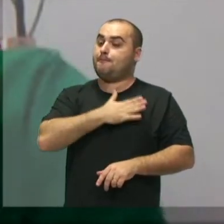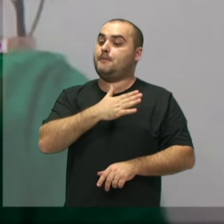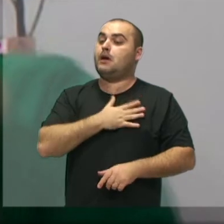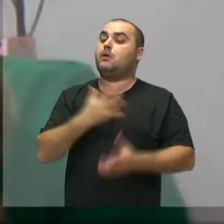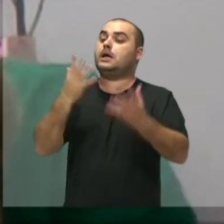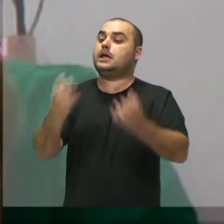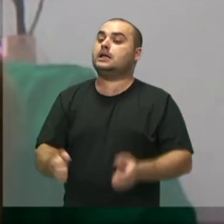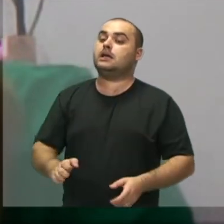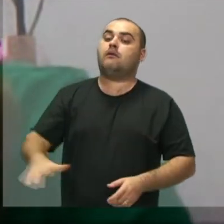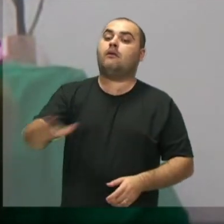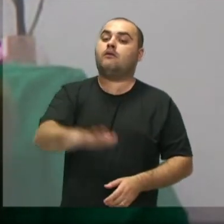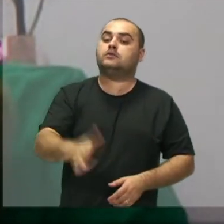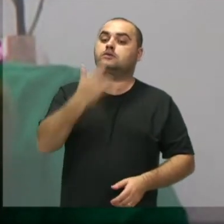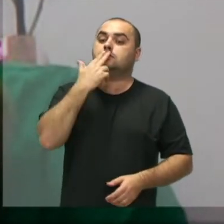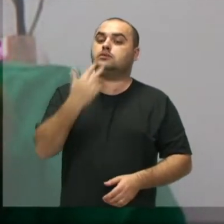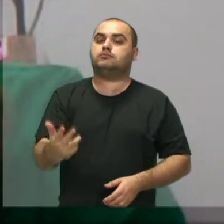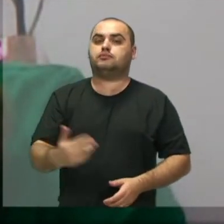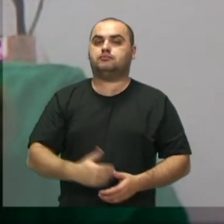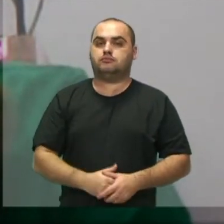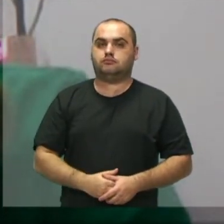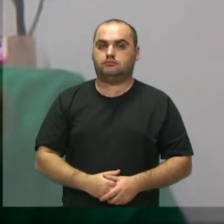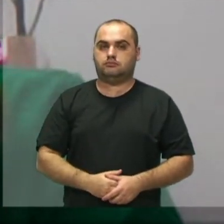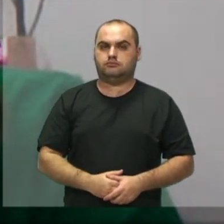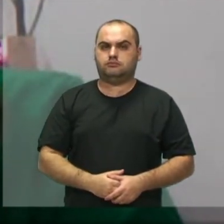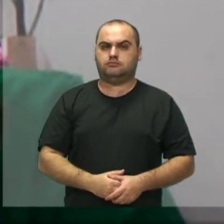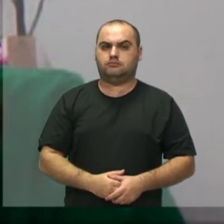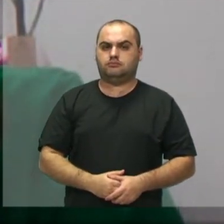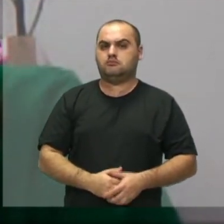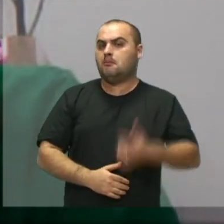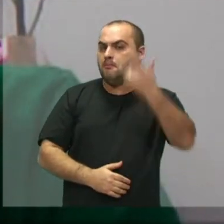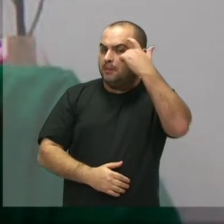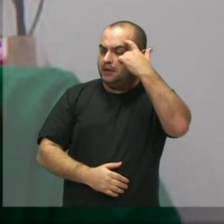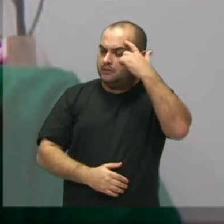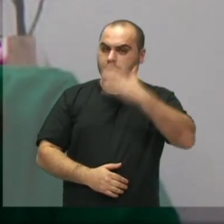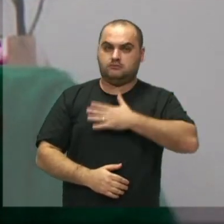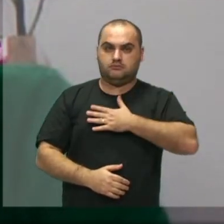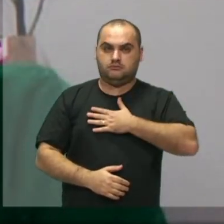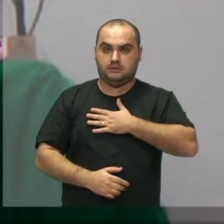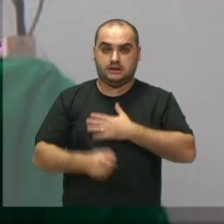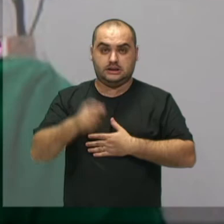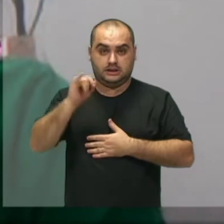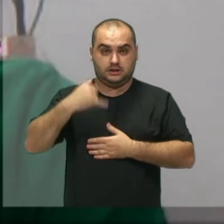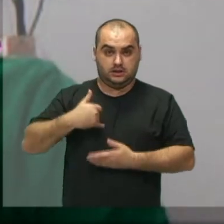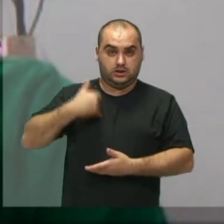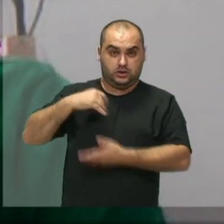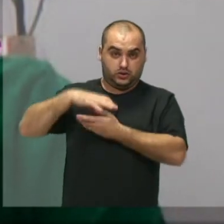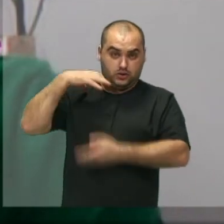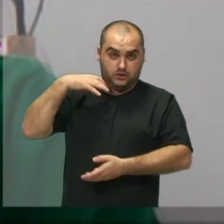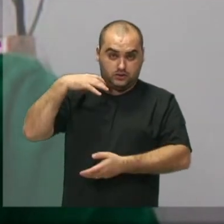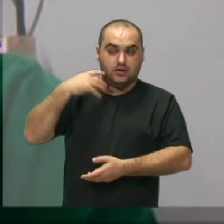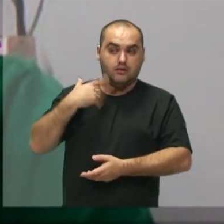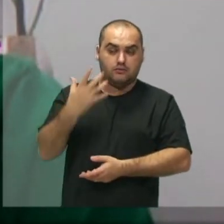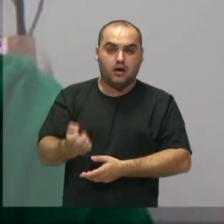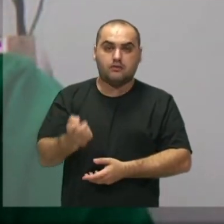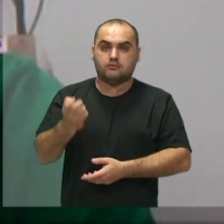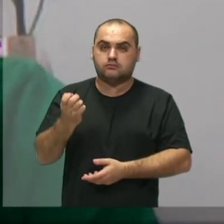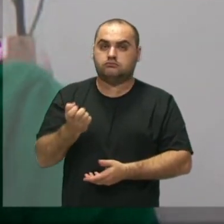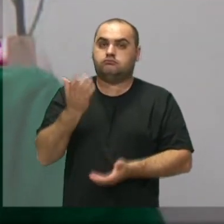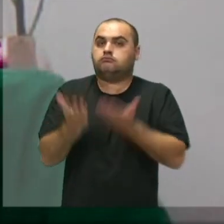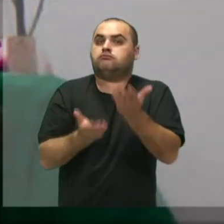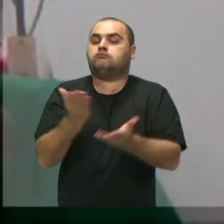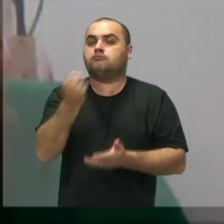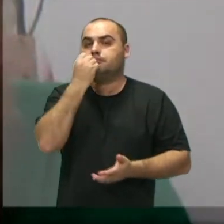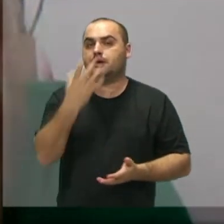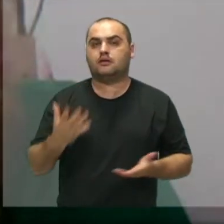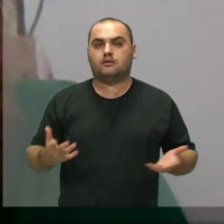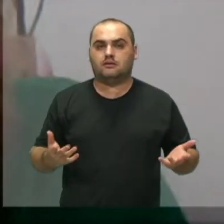Então, por que não fazer, né? Estou pensando em mim. Se eu ficar idosa, eu não quero ser bem tratada, então eu estou pensando em mim quando eu estou fazendo alguma coisa hoje,